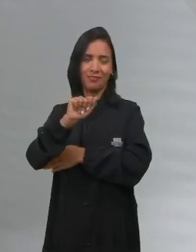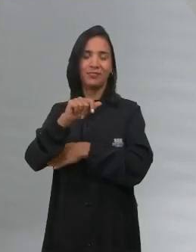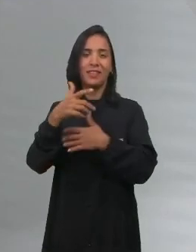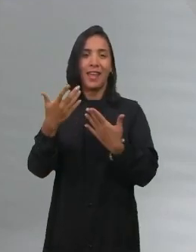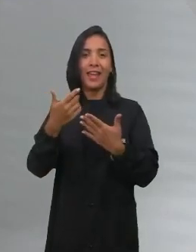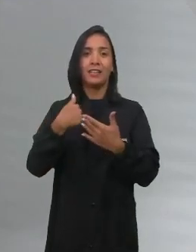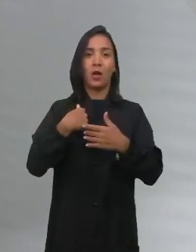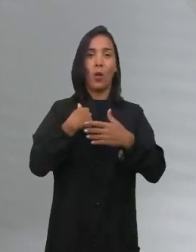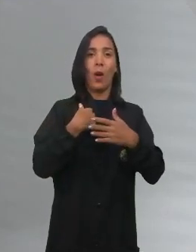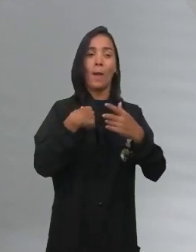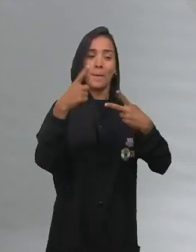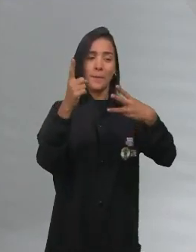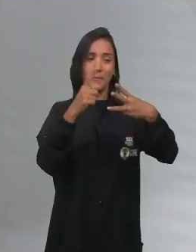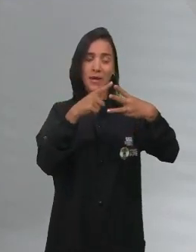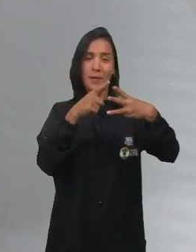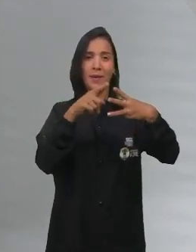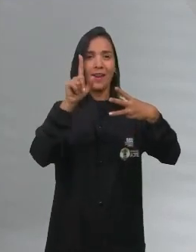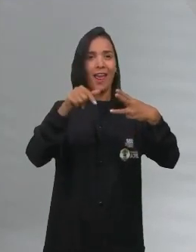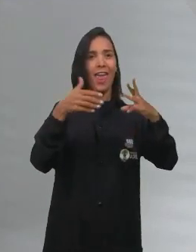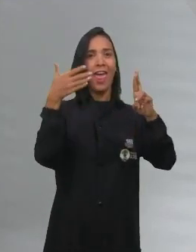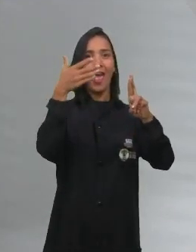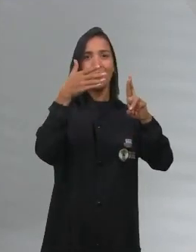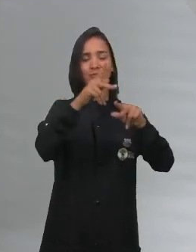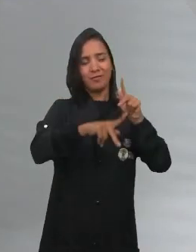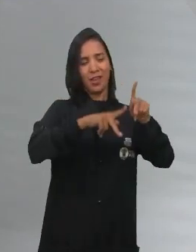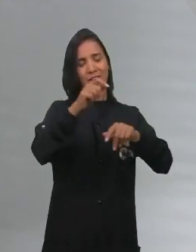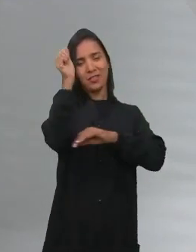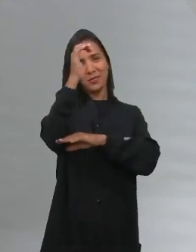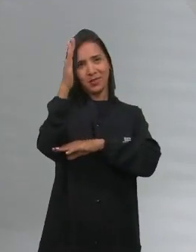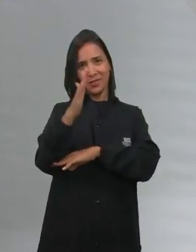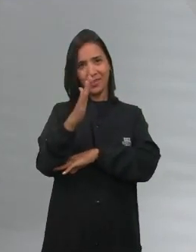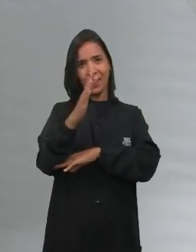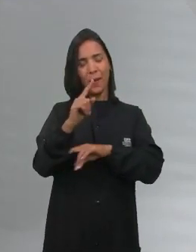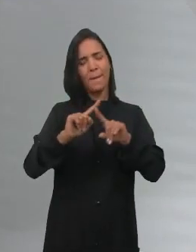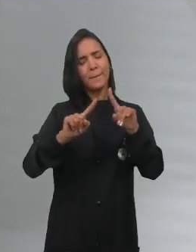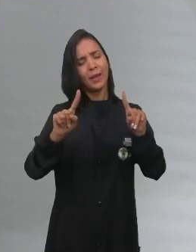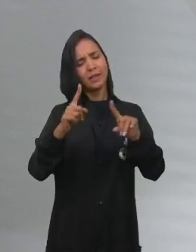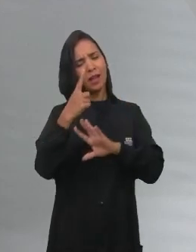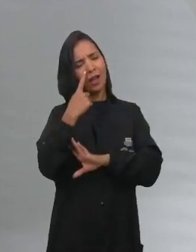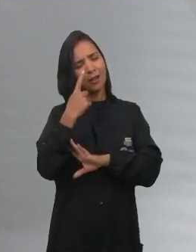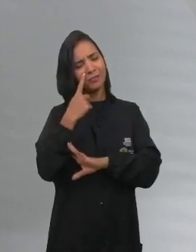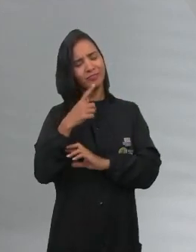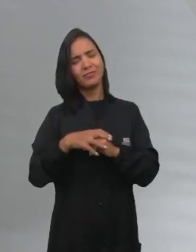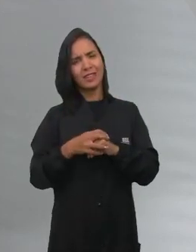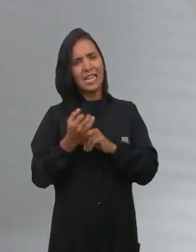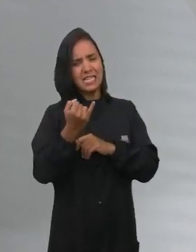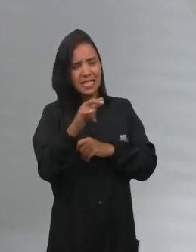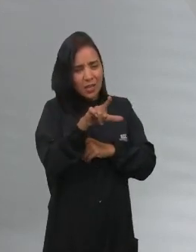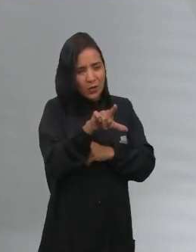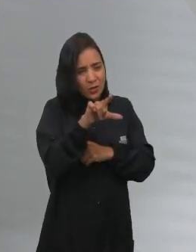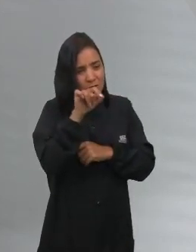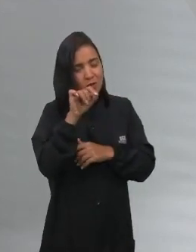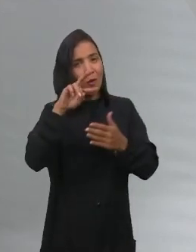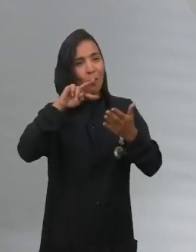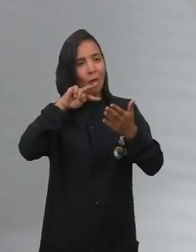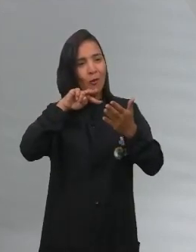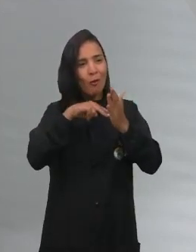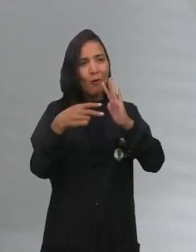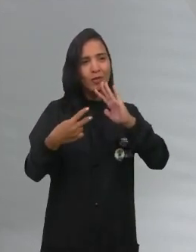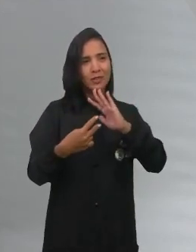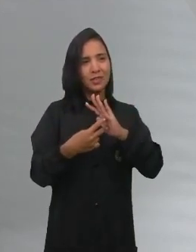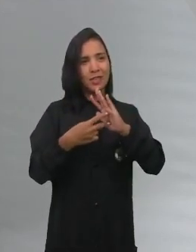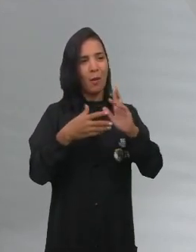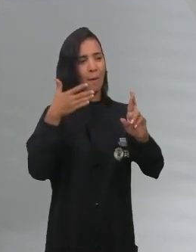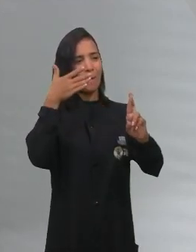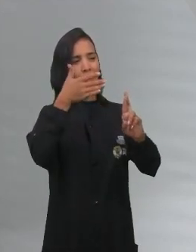povo brasileiro. E adivinha só, quando se escolhe um símbolo para representar o povo brasileiro, elege-se